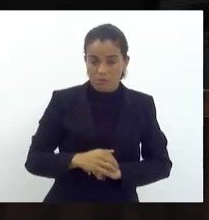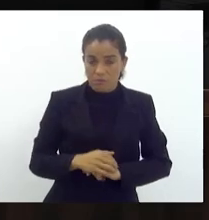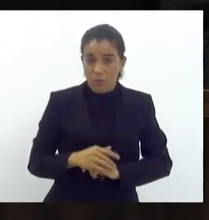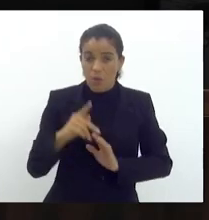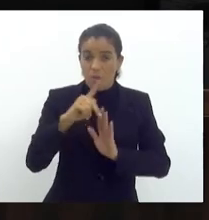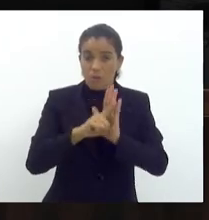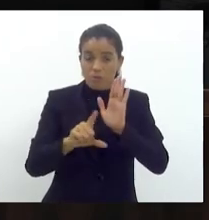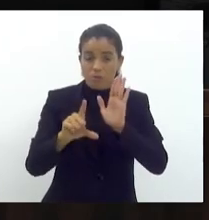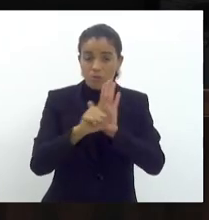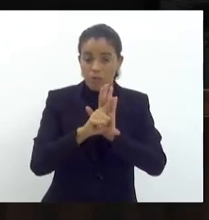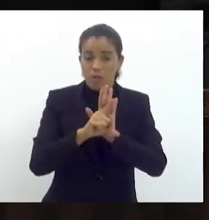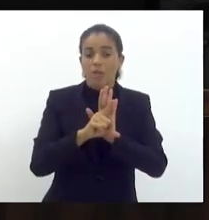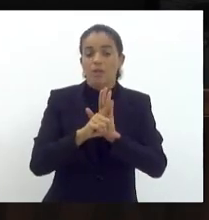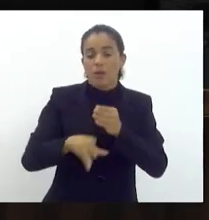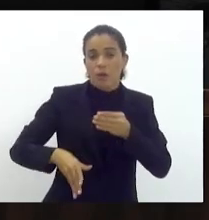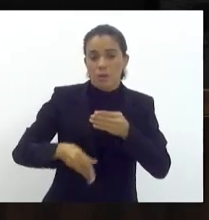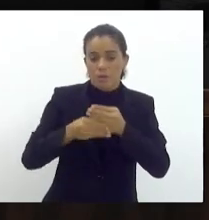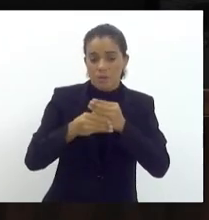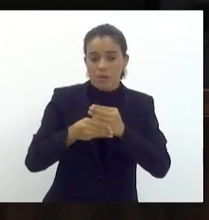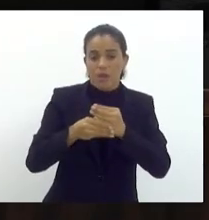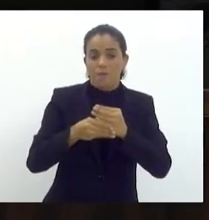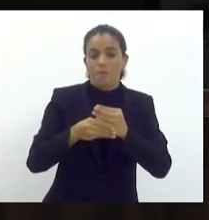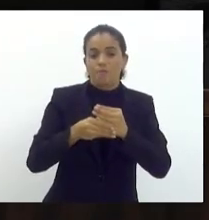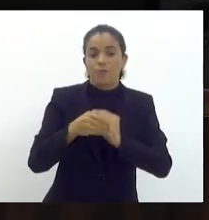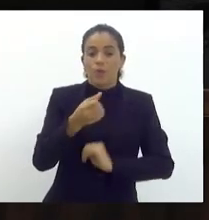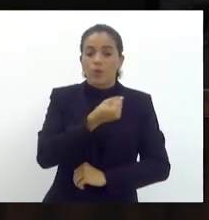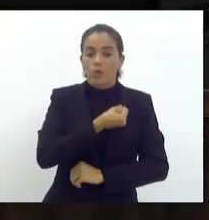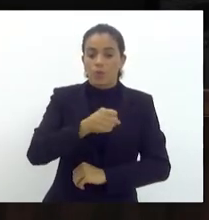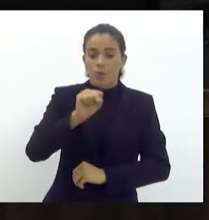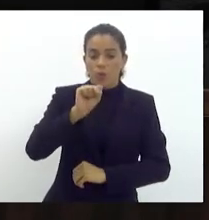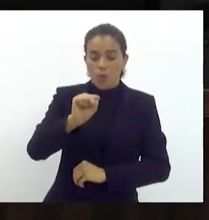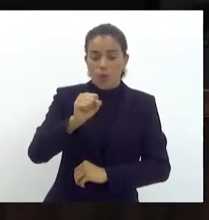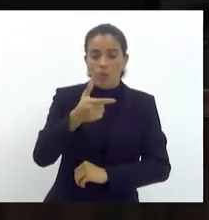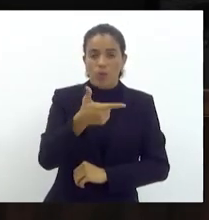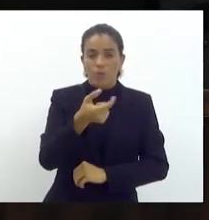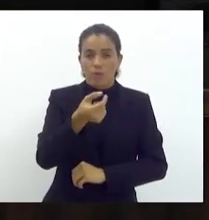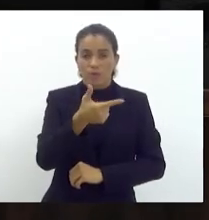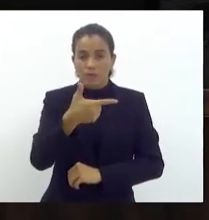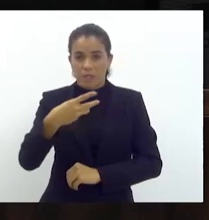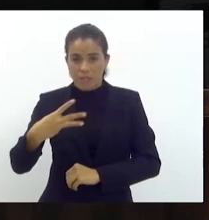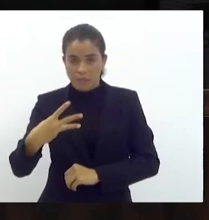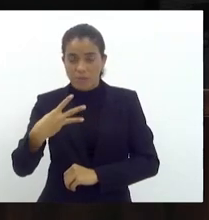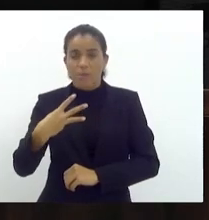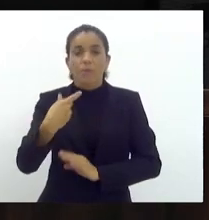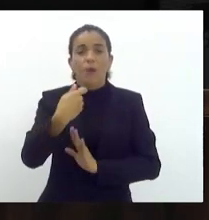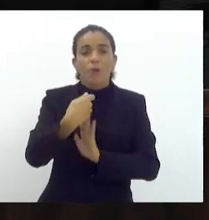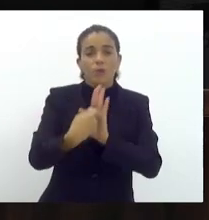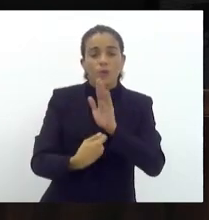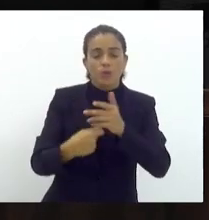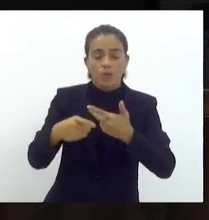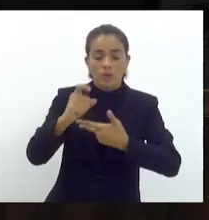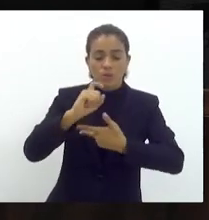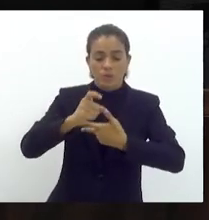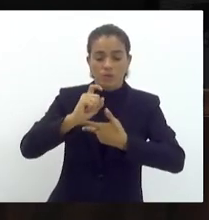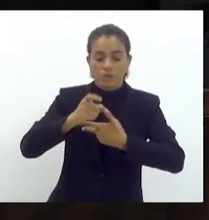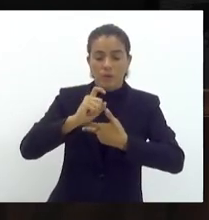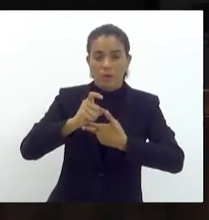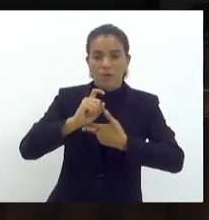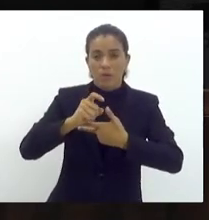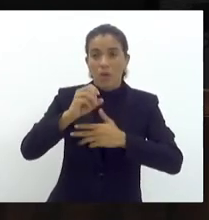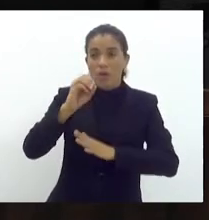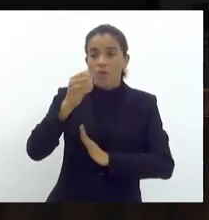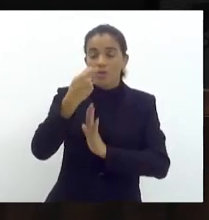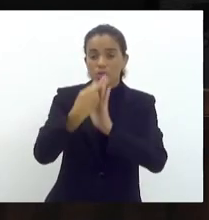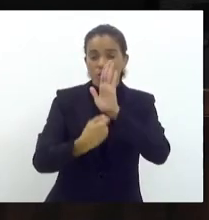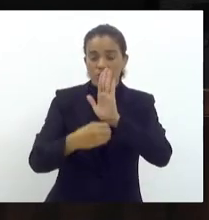projeto de lei complementar número 8 de 2023 de autoria do Poder Executivo mensagem número